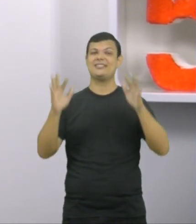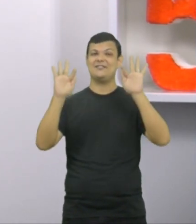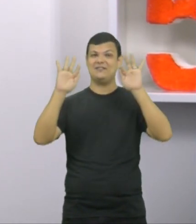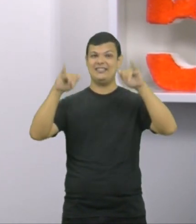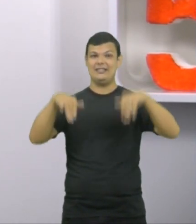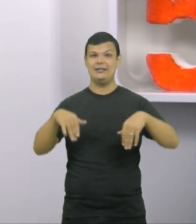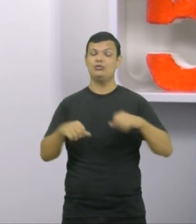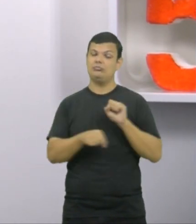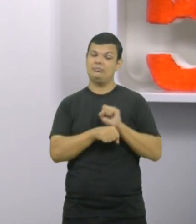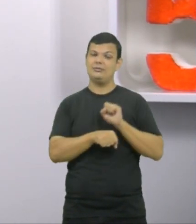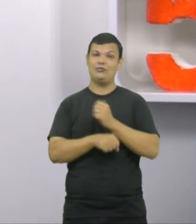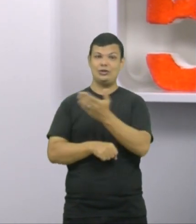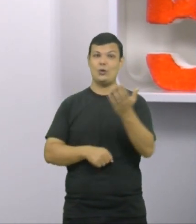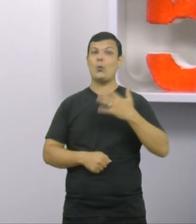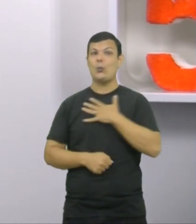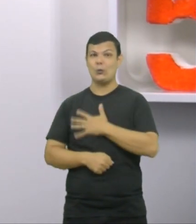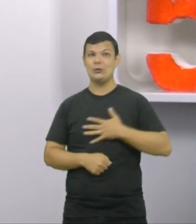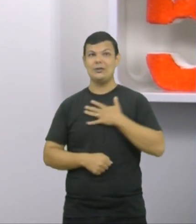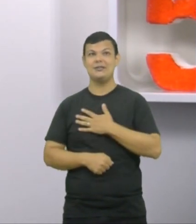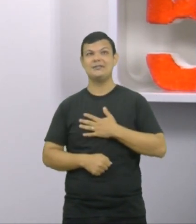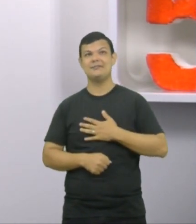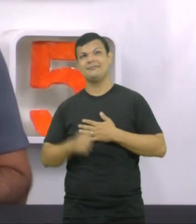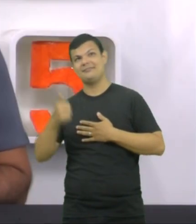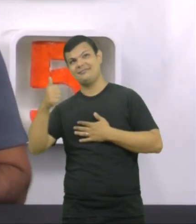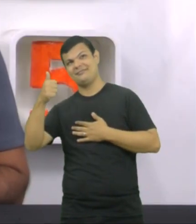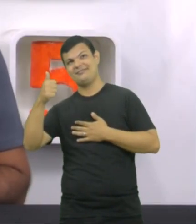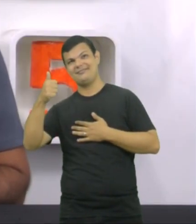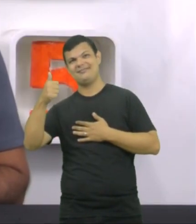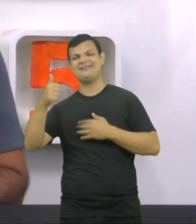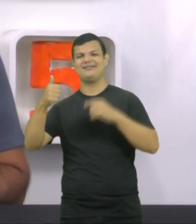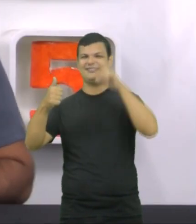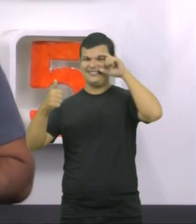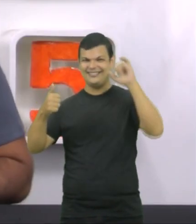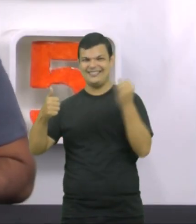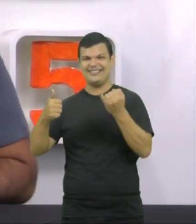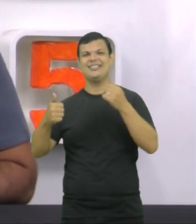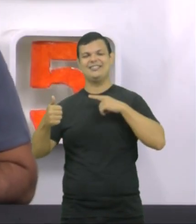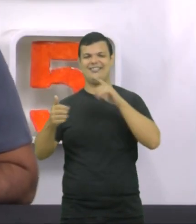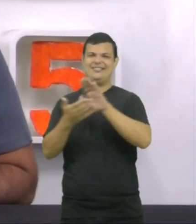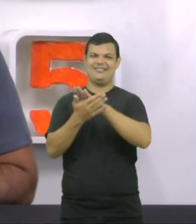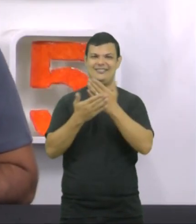que falar, porque não tem por que falar, porque não tem por que falar mal.